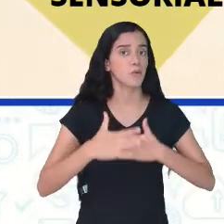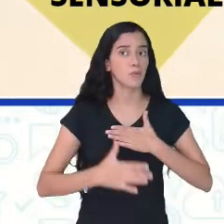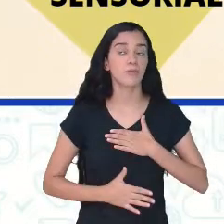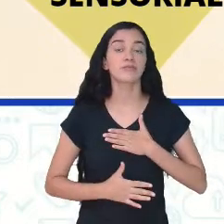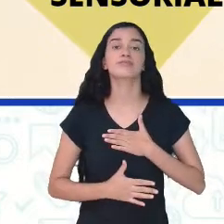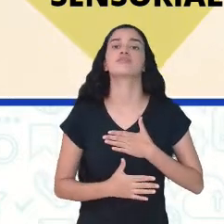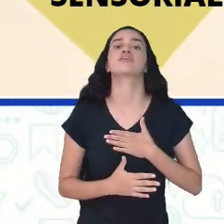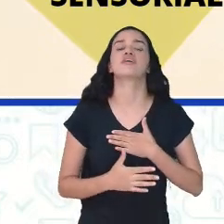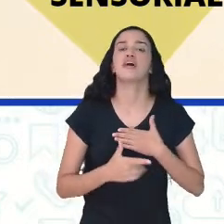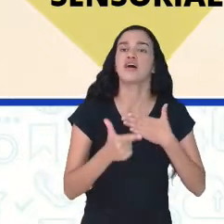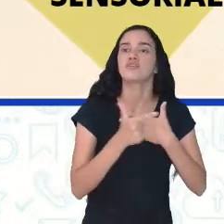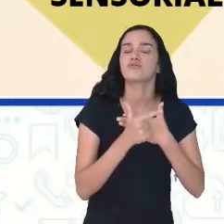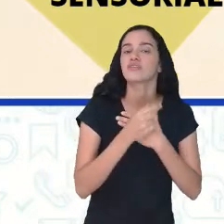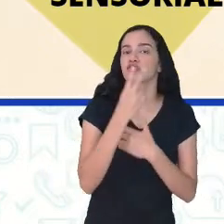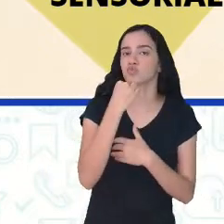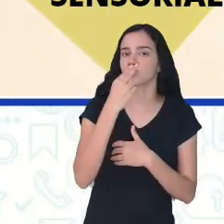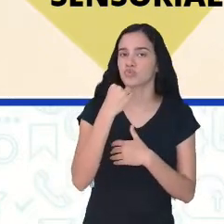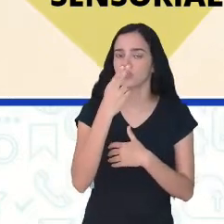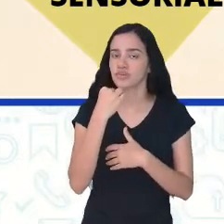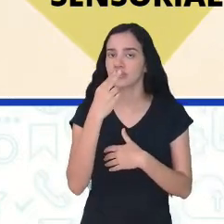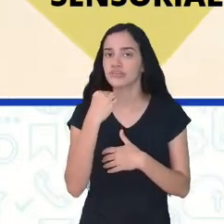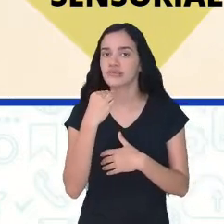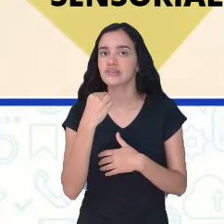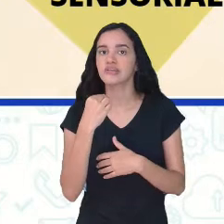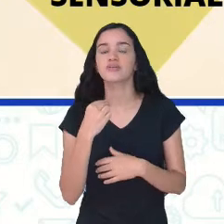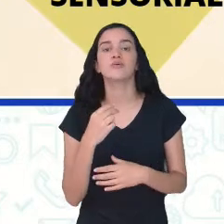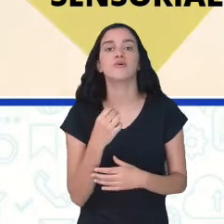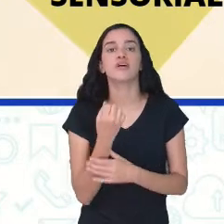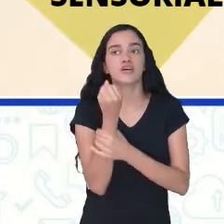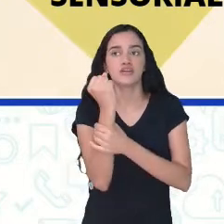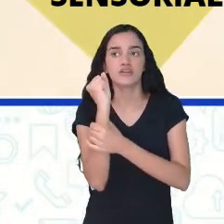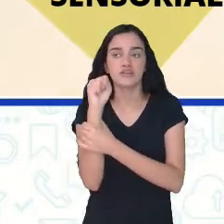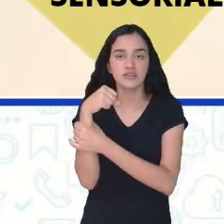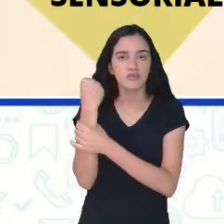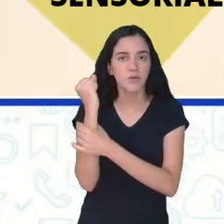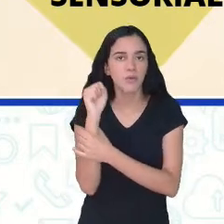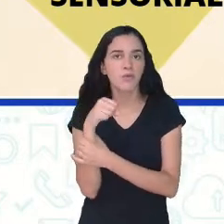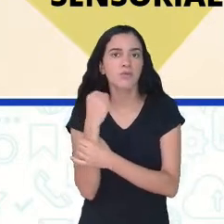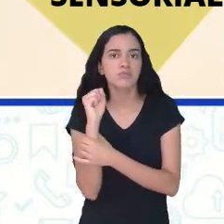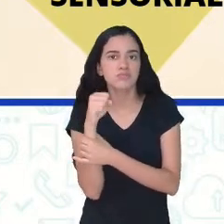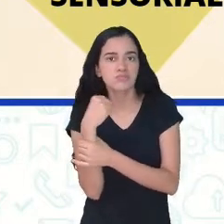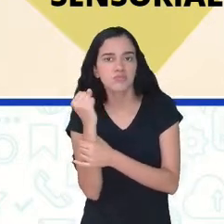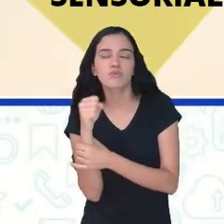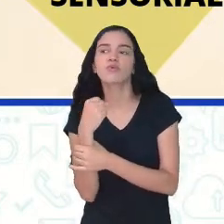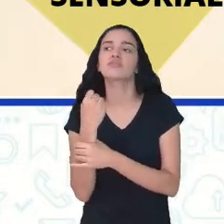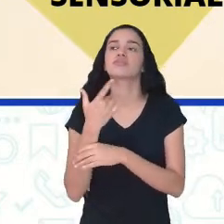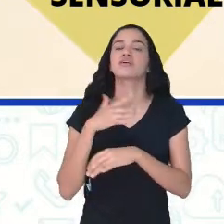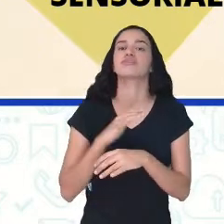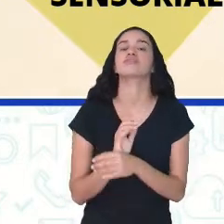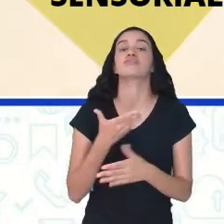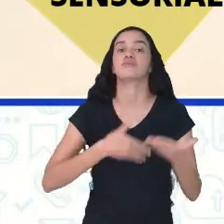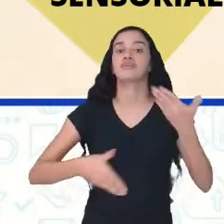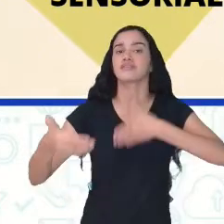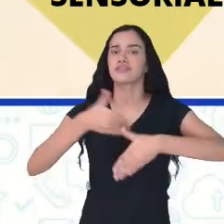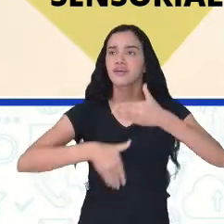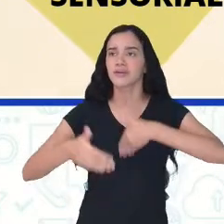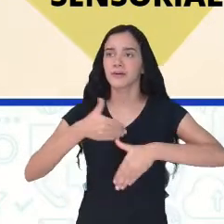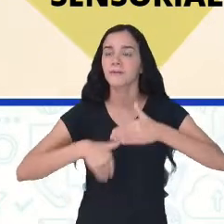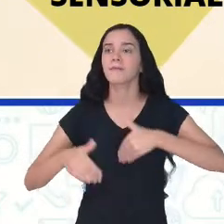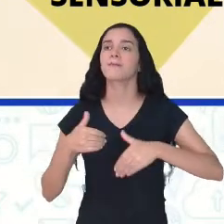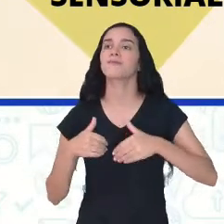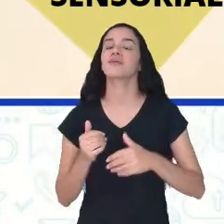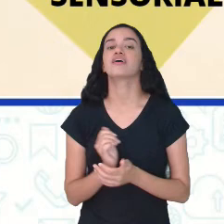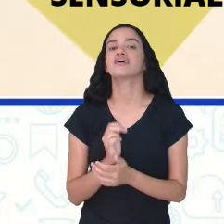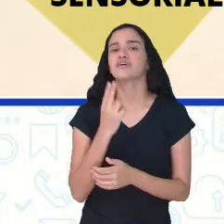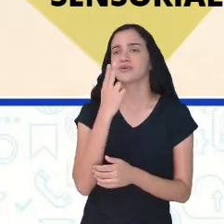de nutrição, a função de coordenação e a função de relação. Vejam que na função de nutrição, eu tenho um conjunto de